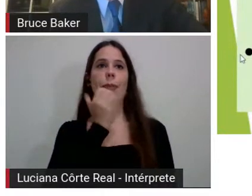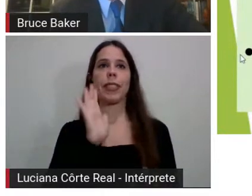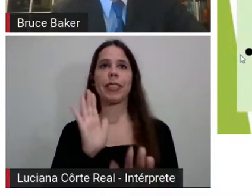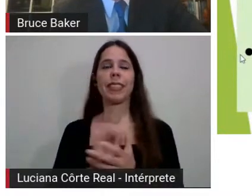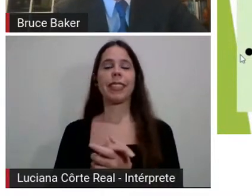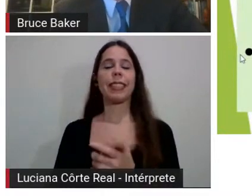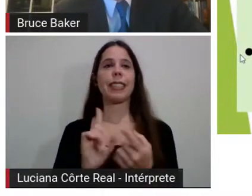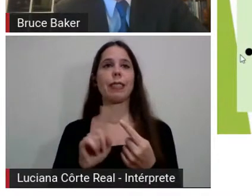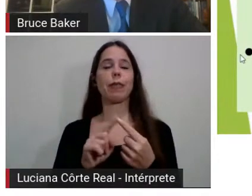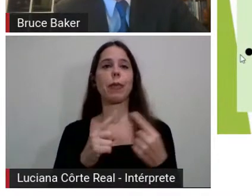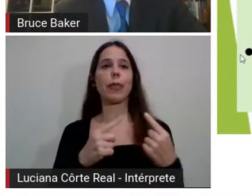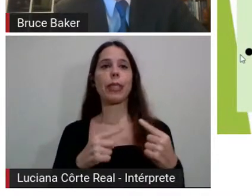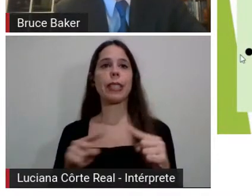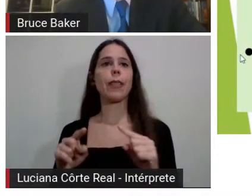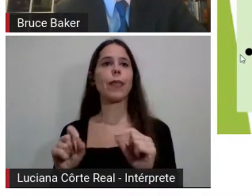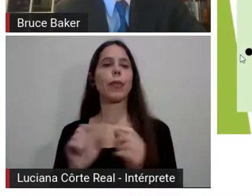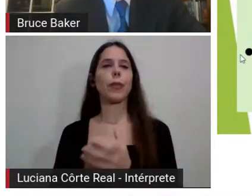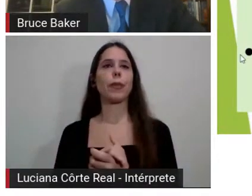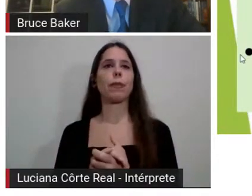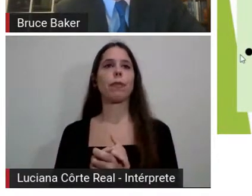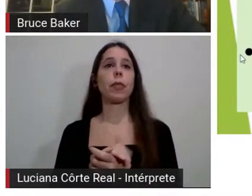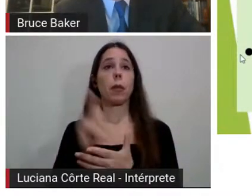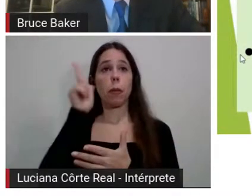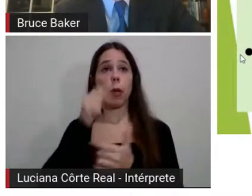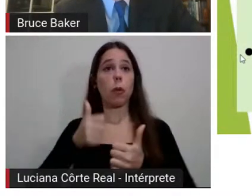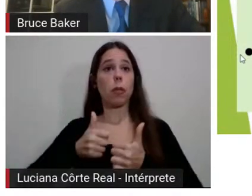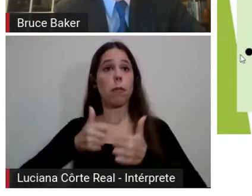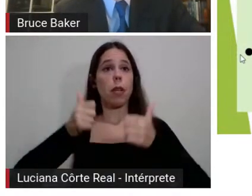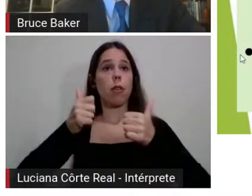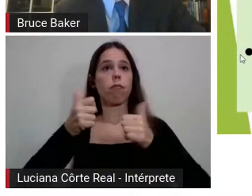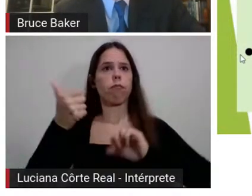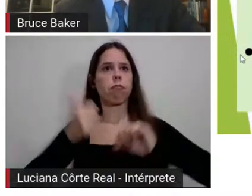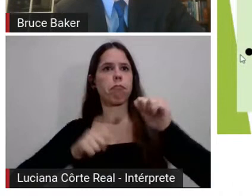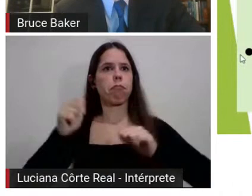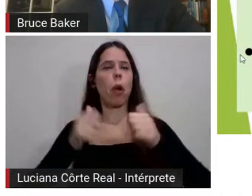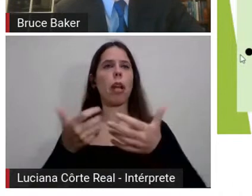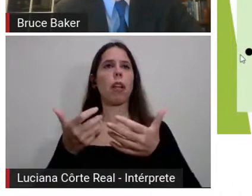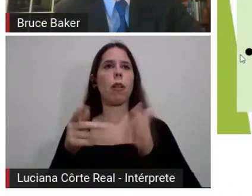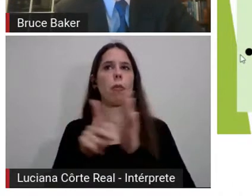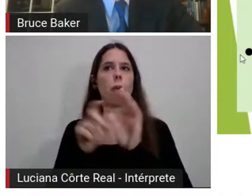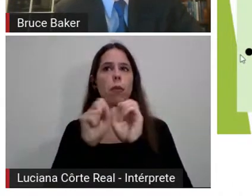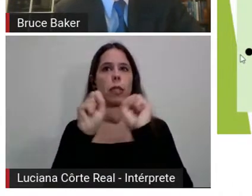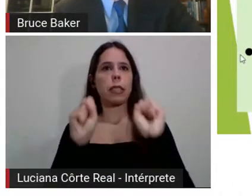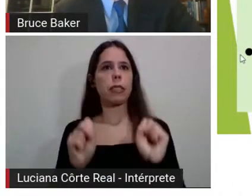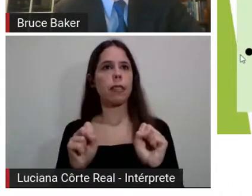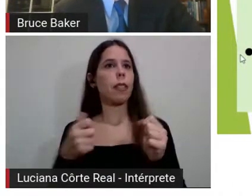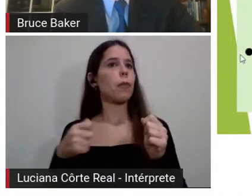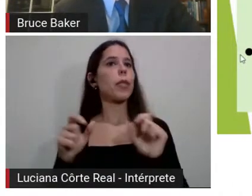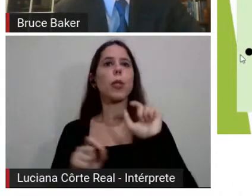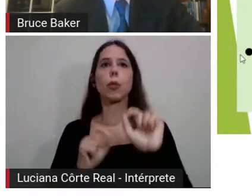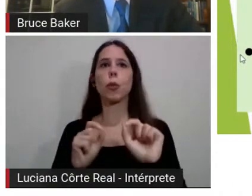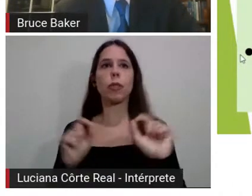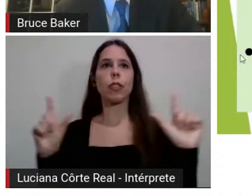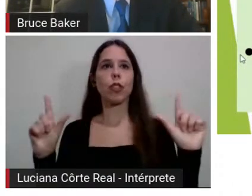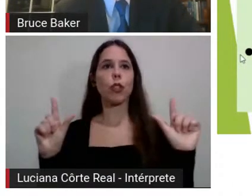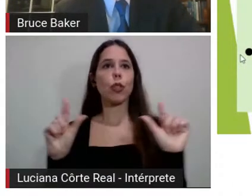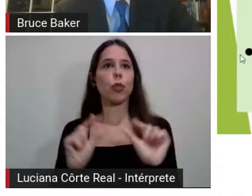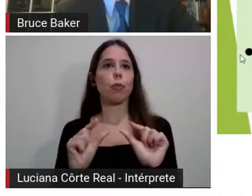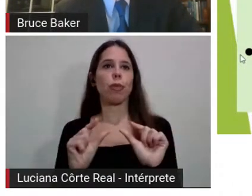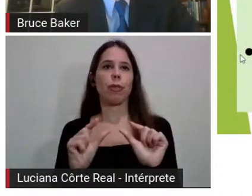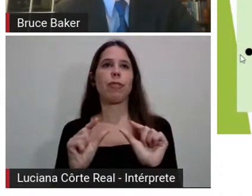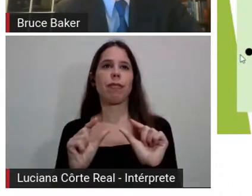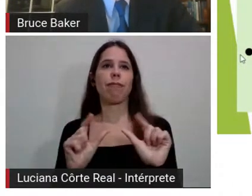desafio é que, para melhorar a qualidade de um sistema, eu preciso reduzir o número de alunos por turma.